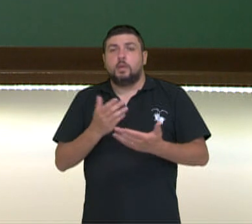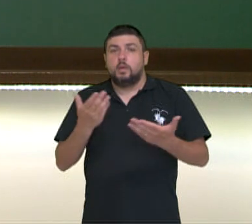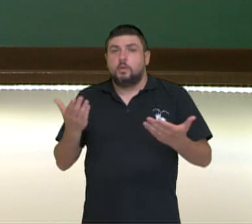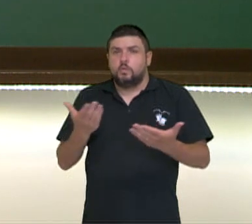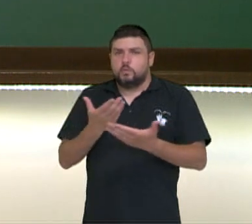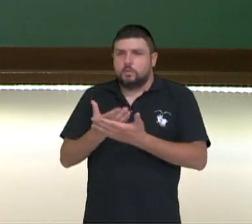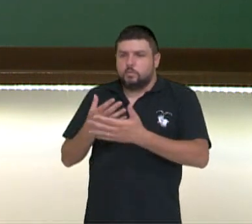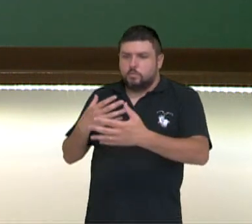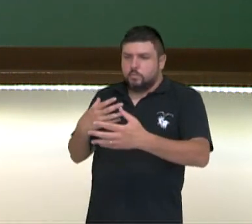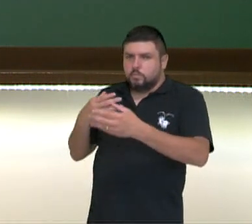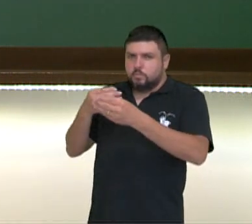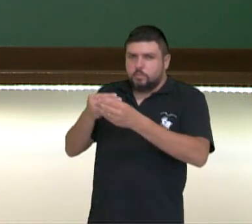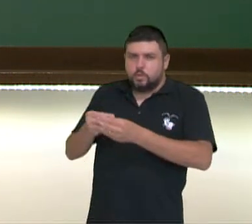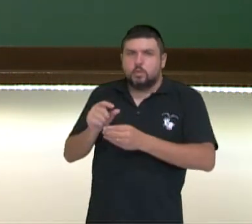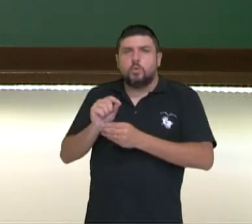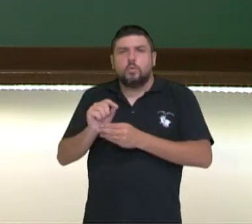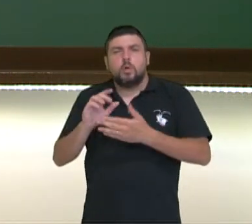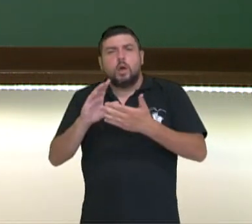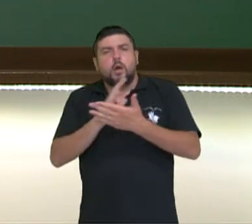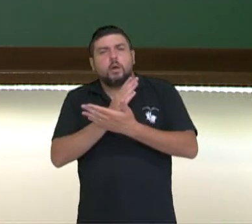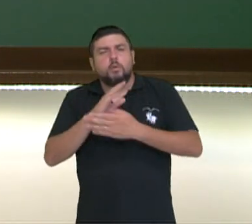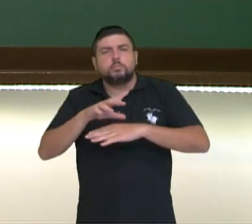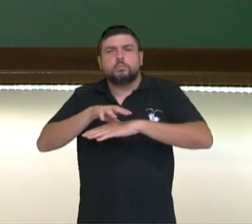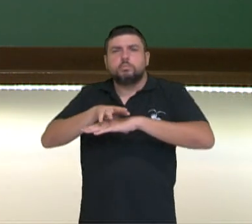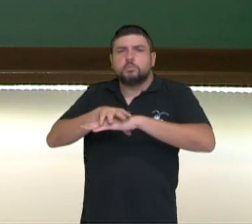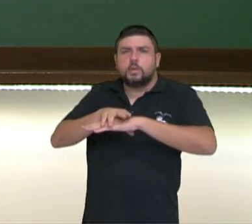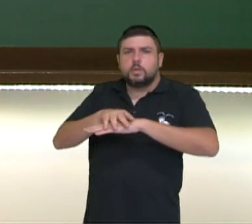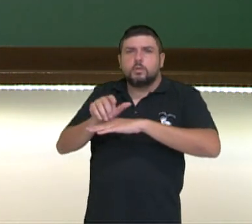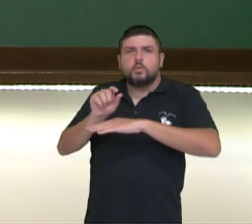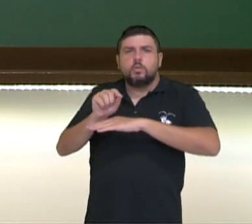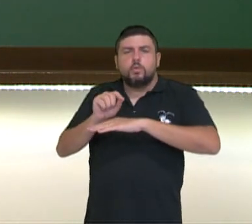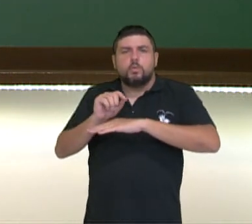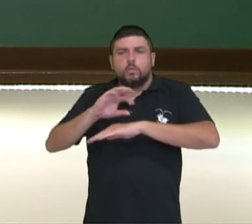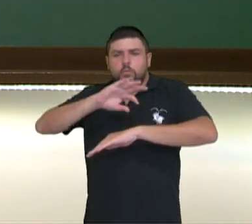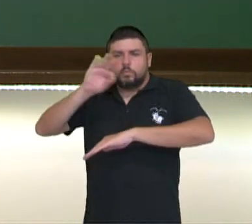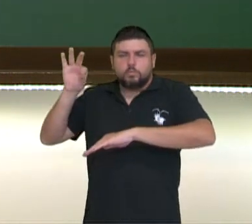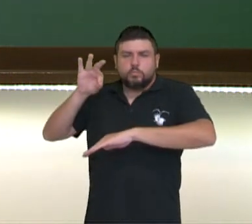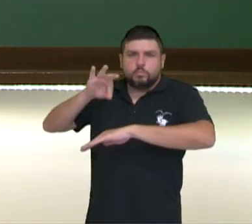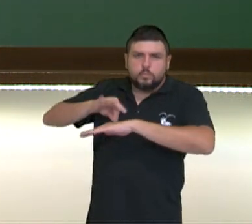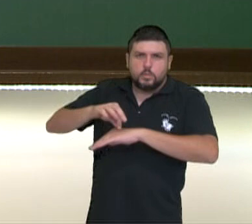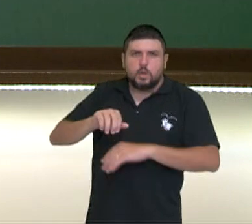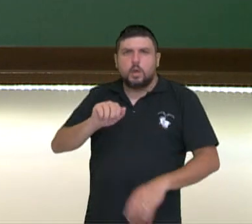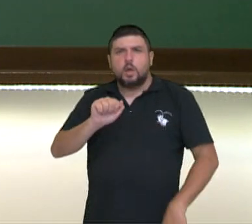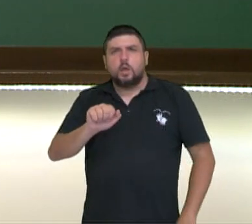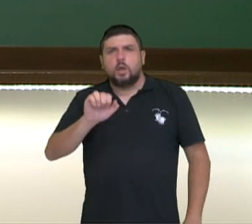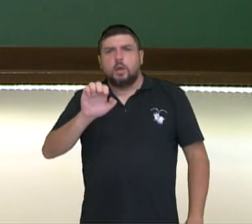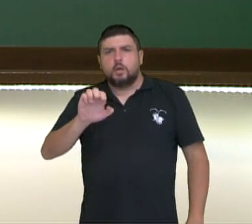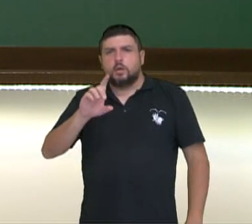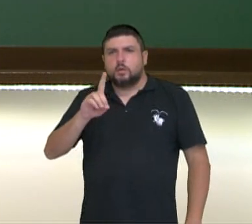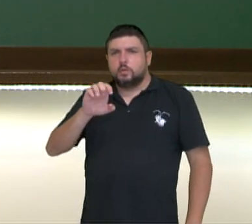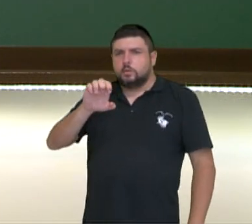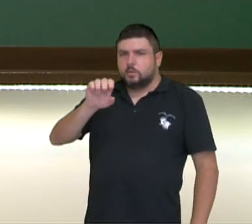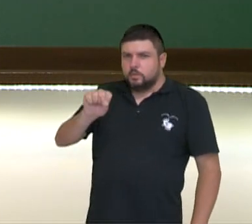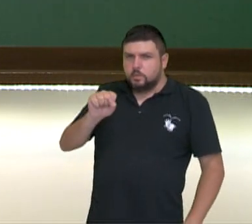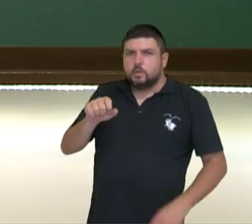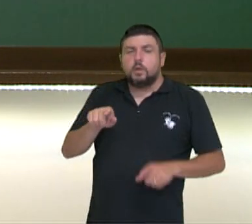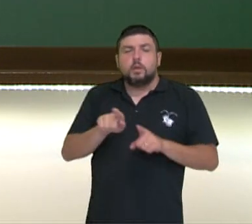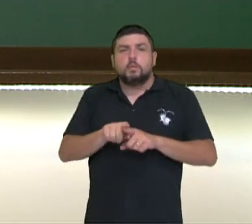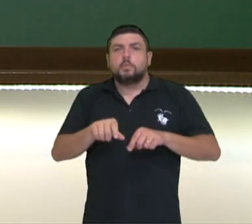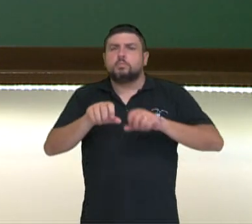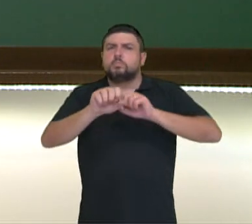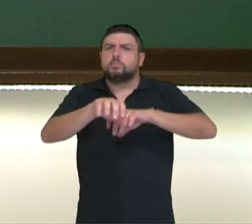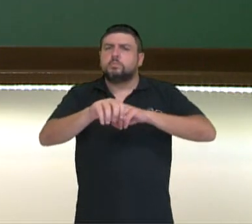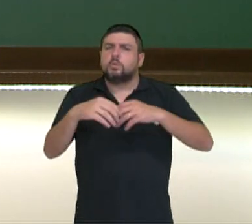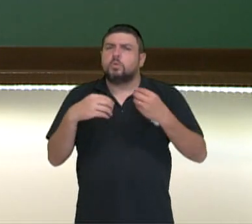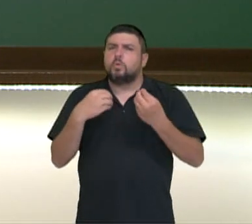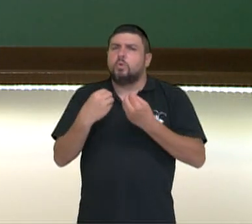hoje sobre algumas doenças relacionadas ao Aedes aegypti. Na verdade, mencionamos mais a prevenção e falamos sobre